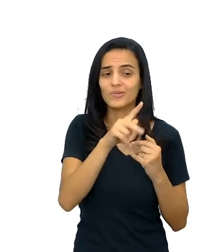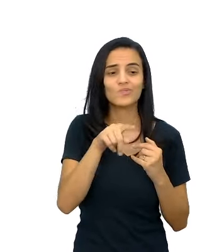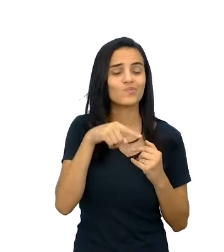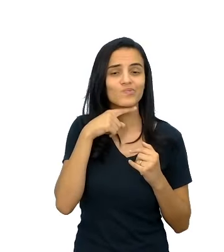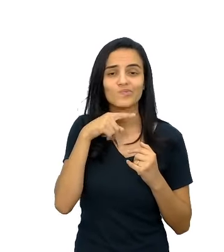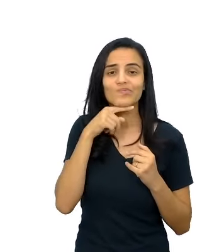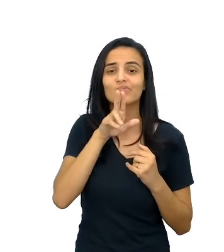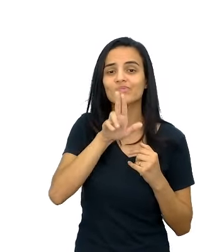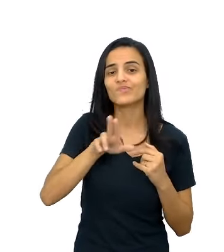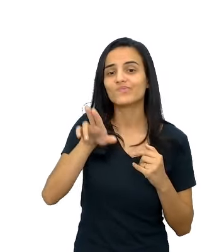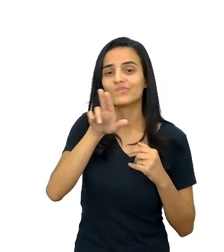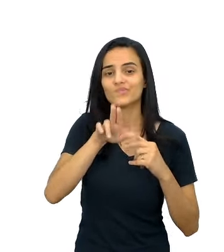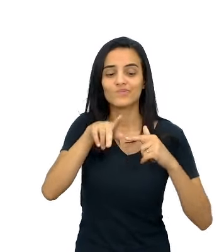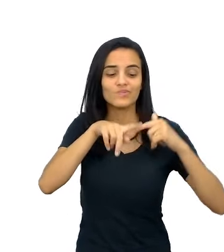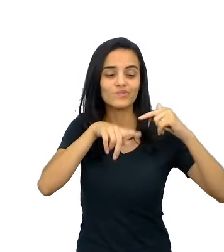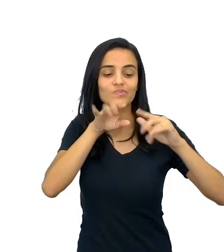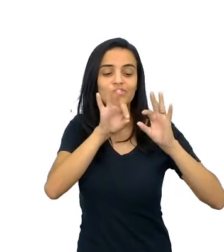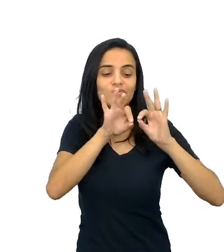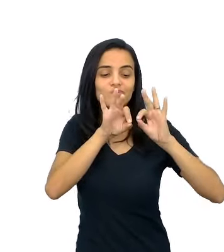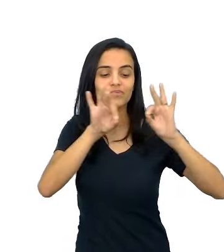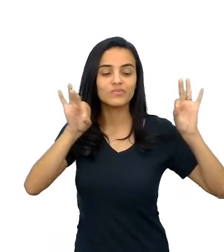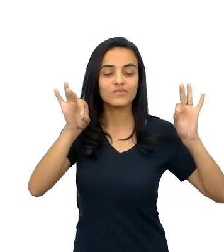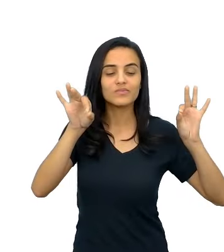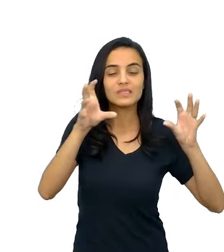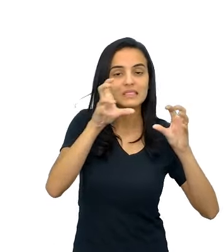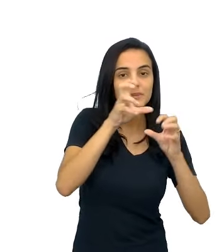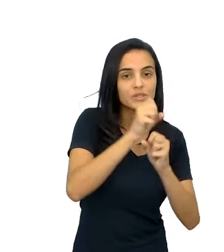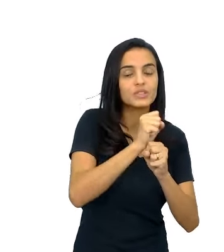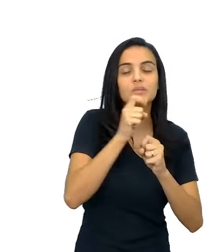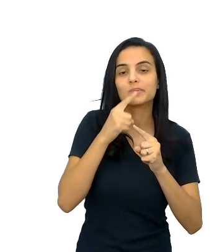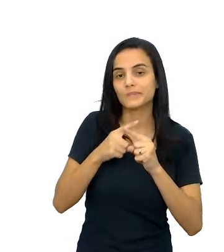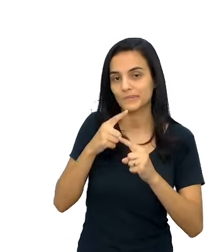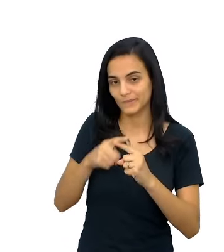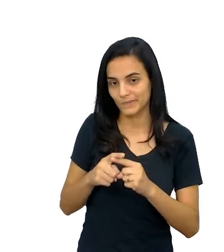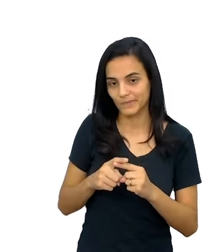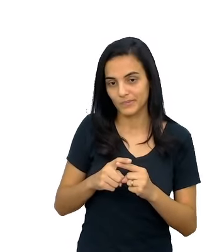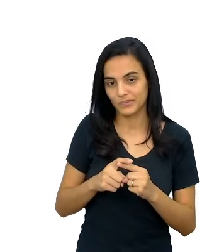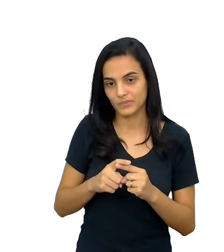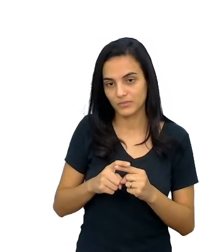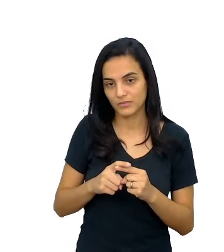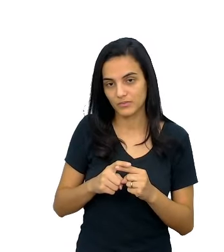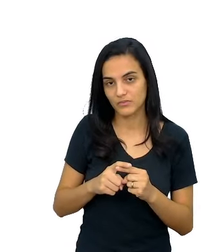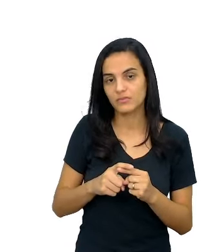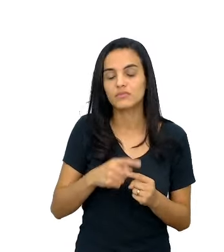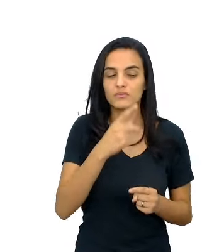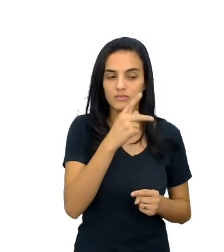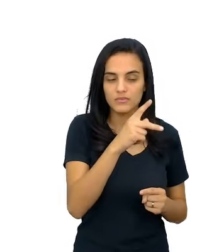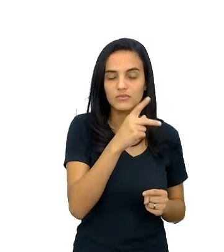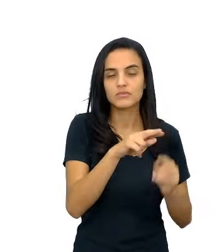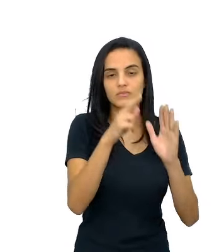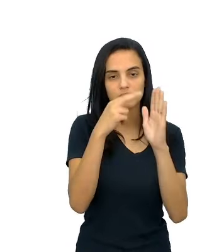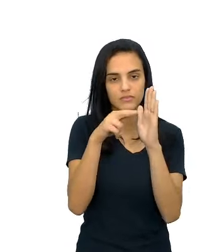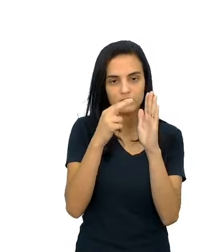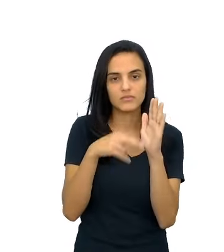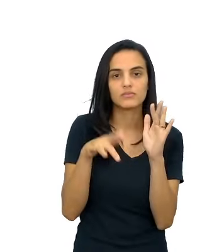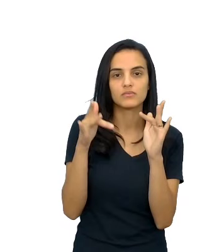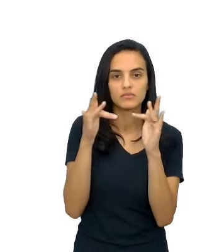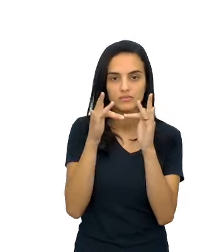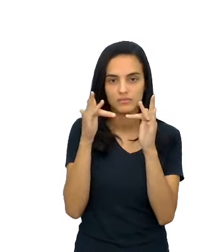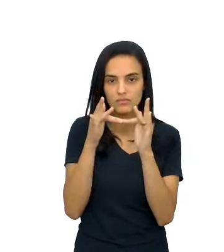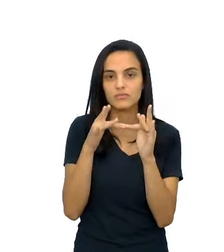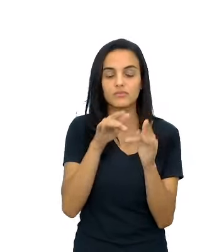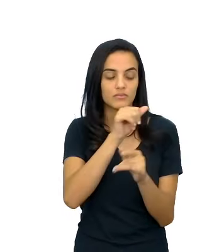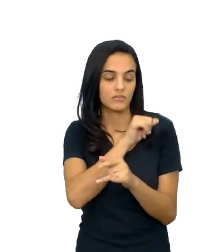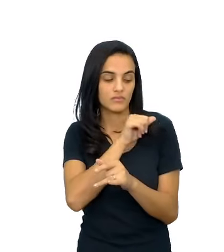usar instrumentos de medida. Por quê? Porque pouco eles são colocados em contato, né?